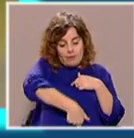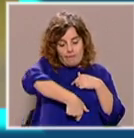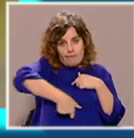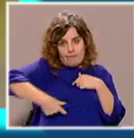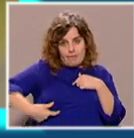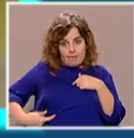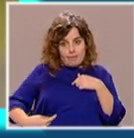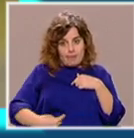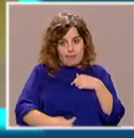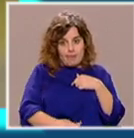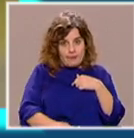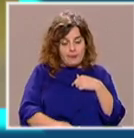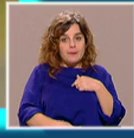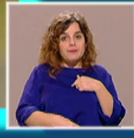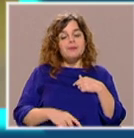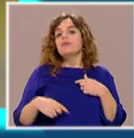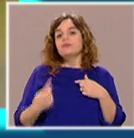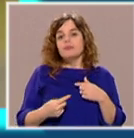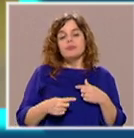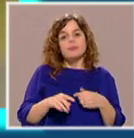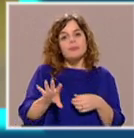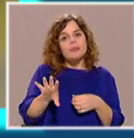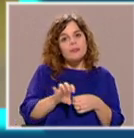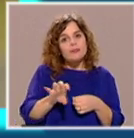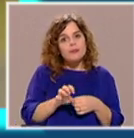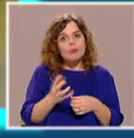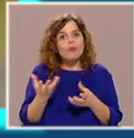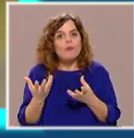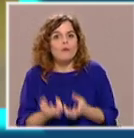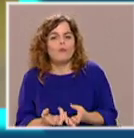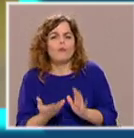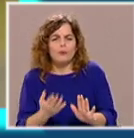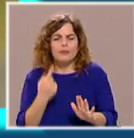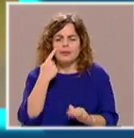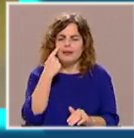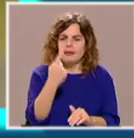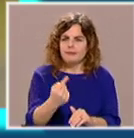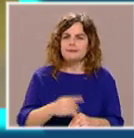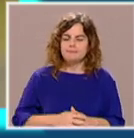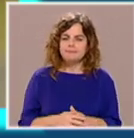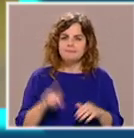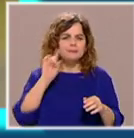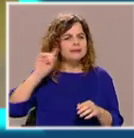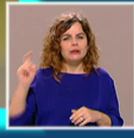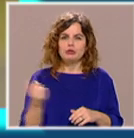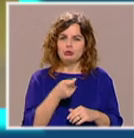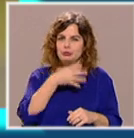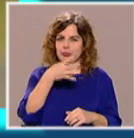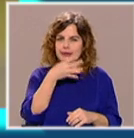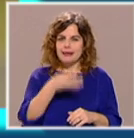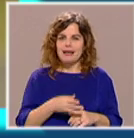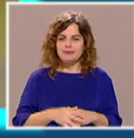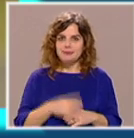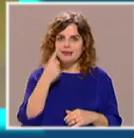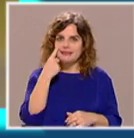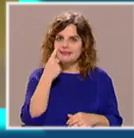passamos então para os processos seguintes, que são a absorção e a assimilação. Vou deixar-vos com um vídeo que vai resumidamente explicar-vos isto. Fiquem